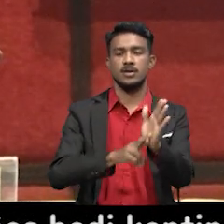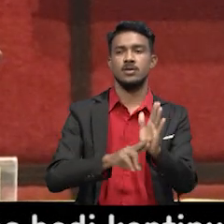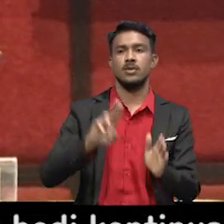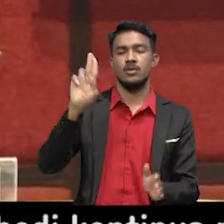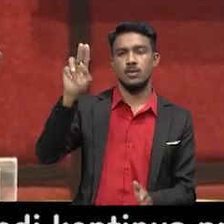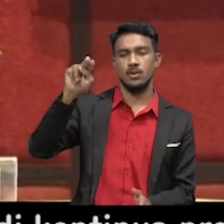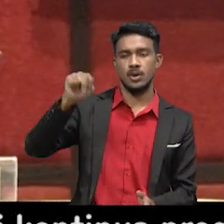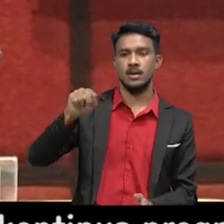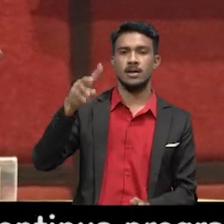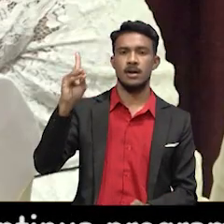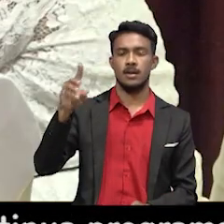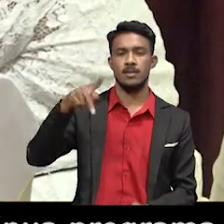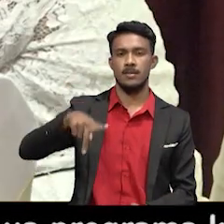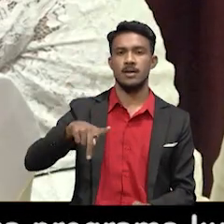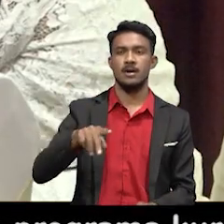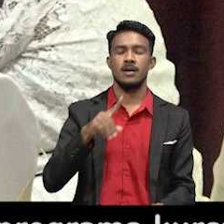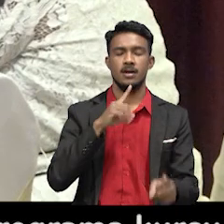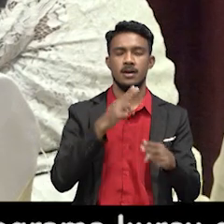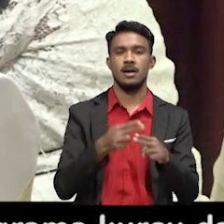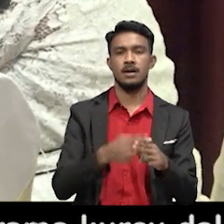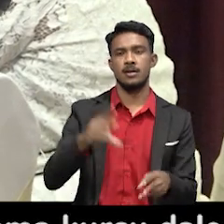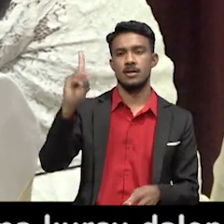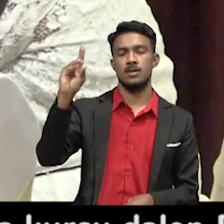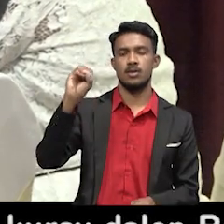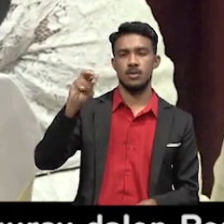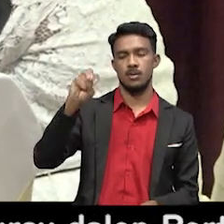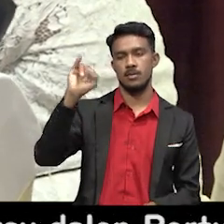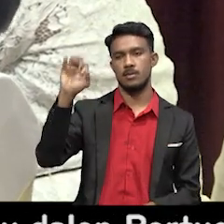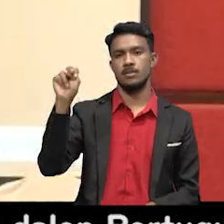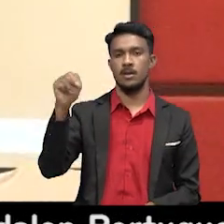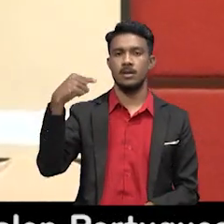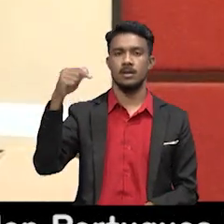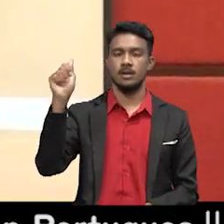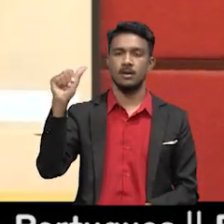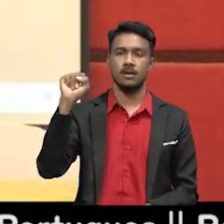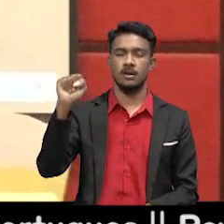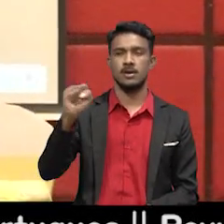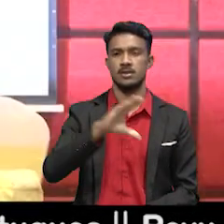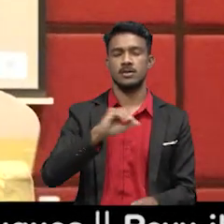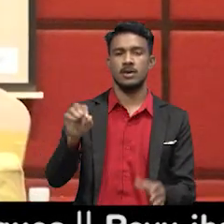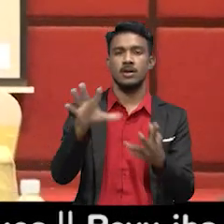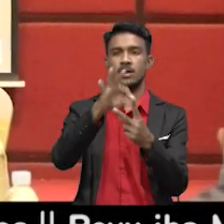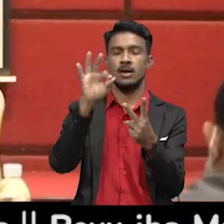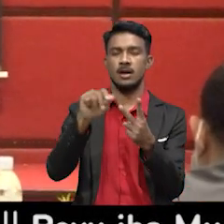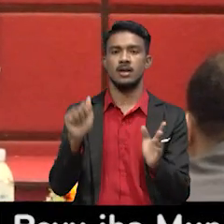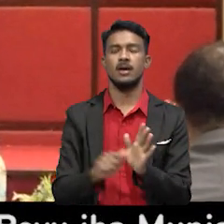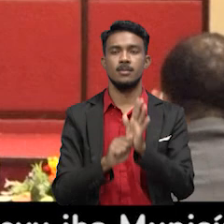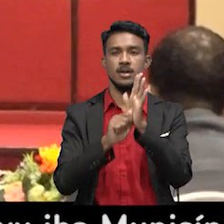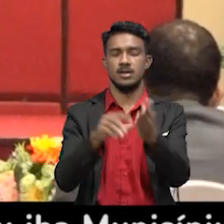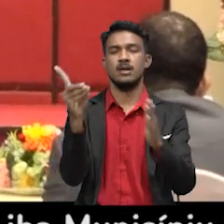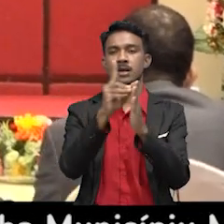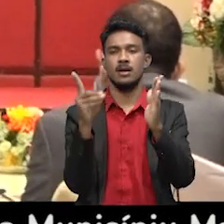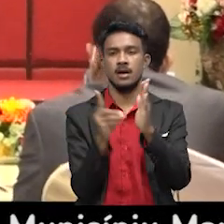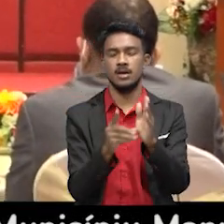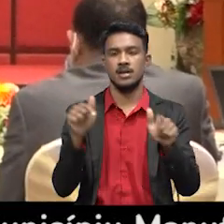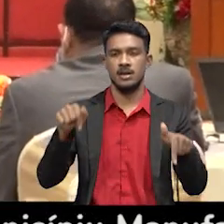Timor-Leste, Domingues Bernardo Hateten, razão hili Direção Geral Estatística no escap hode apresenta dados demográfico liu iha